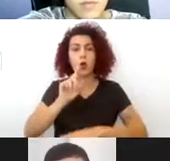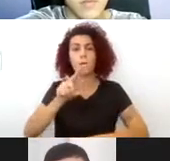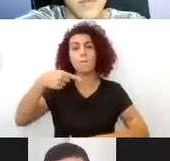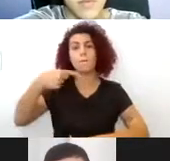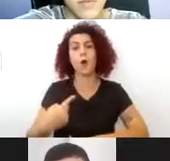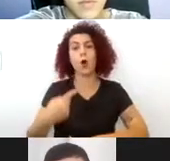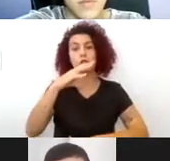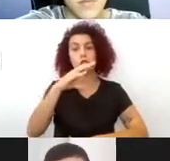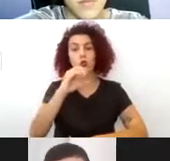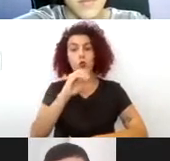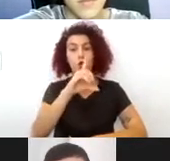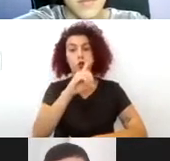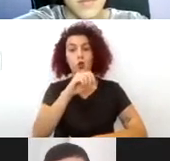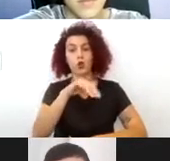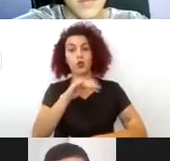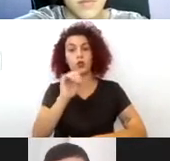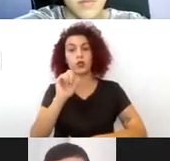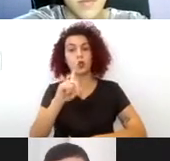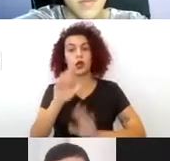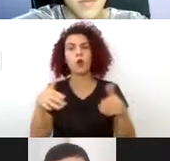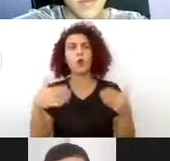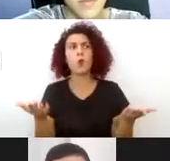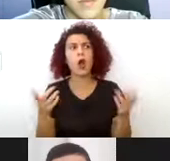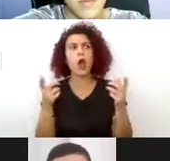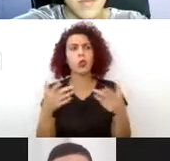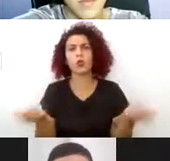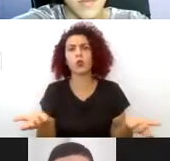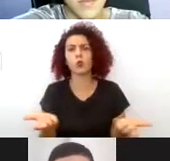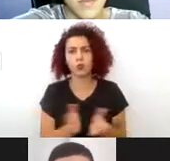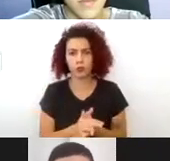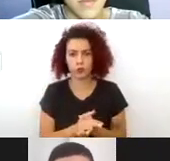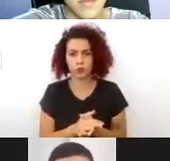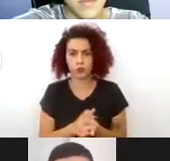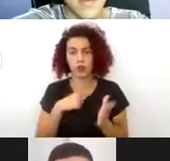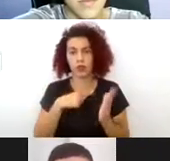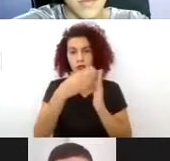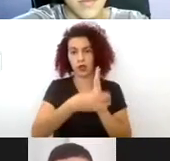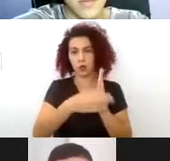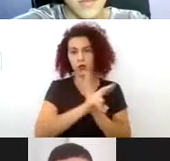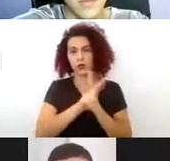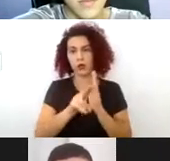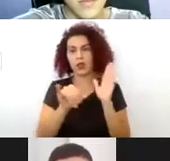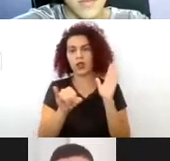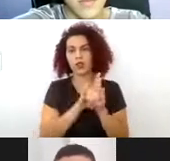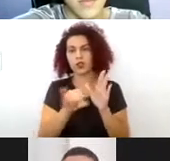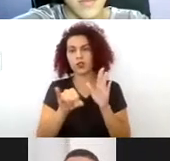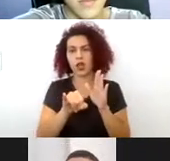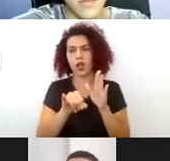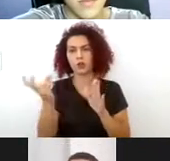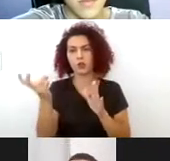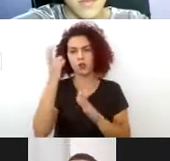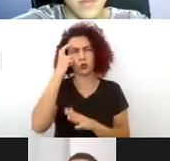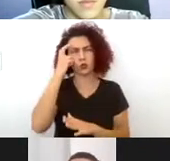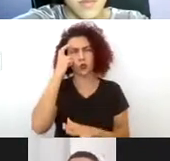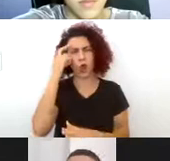no livro de dele no Livro de Eli no livro dele chamado identidades identidade cultural se não